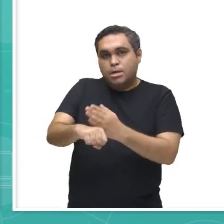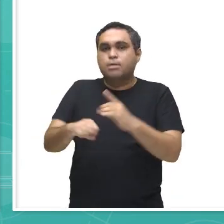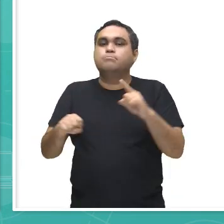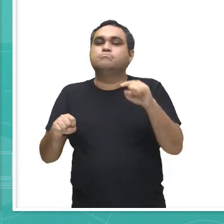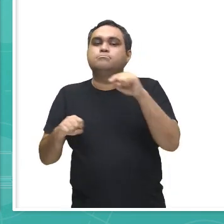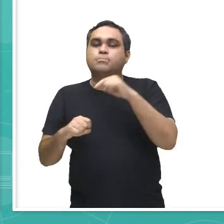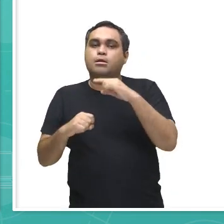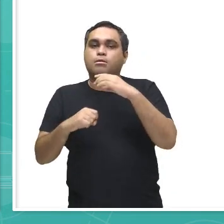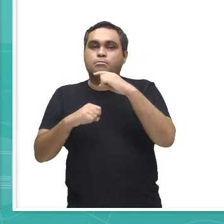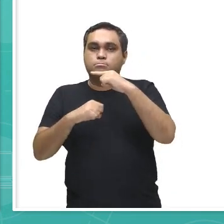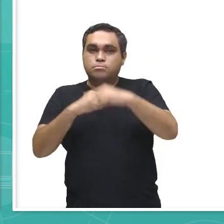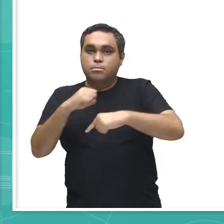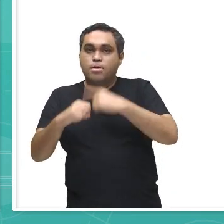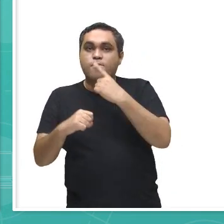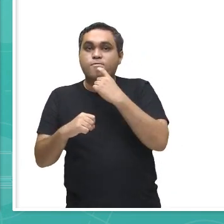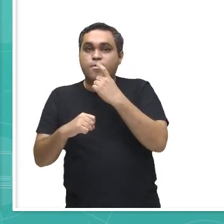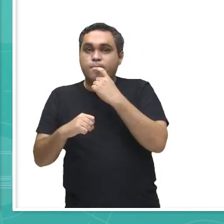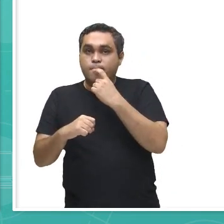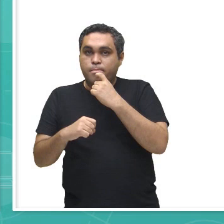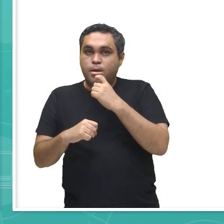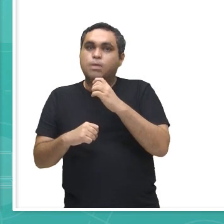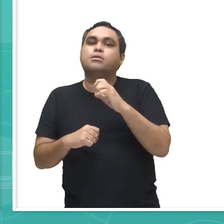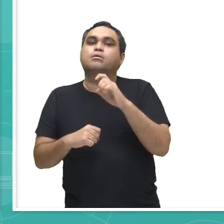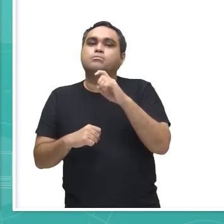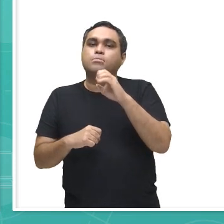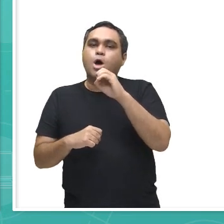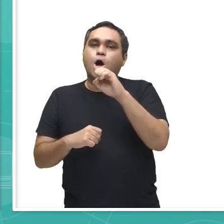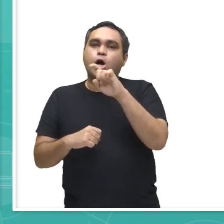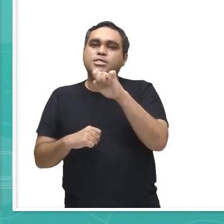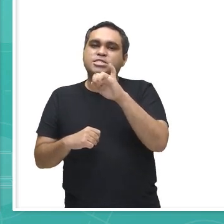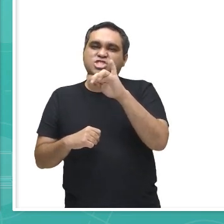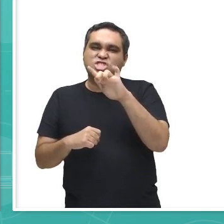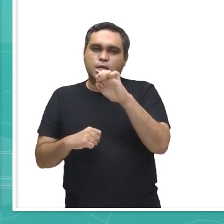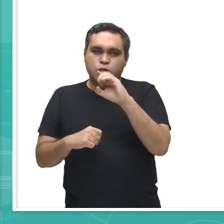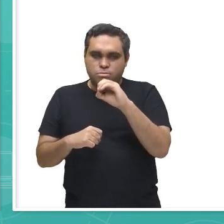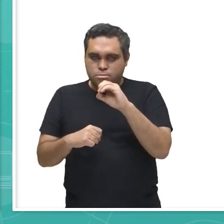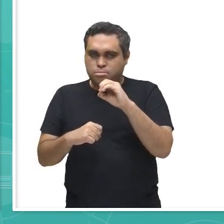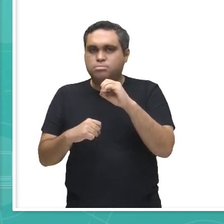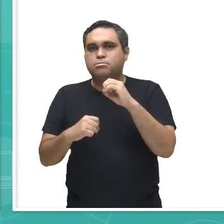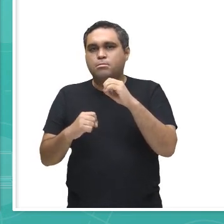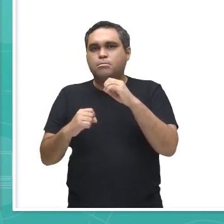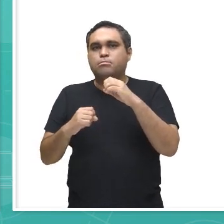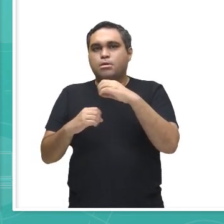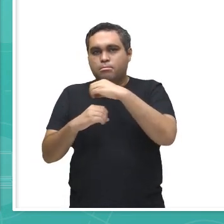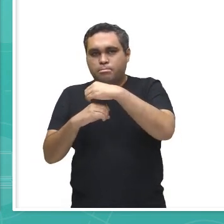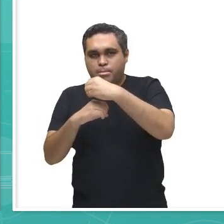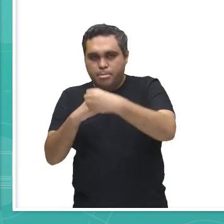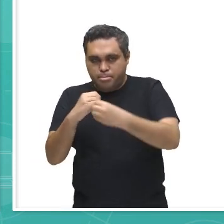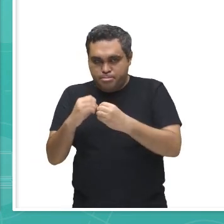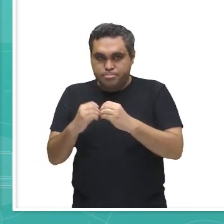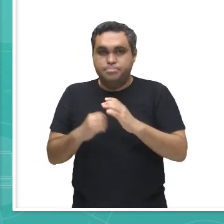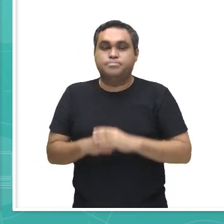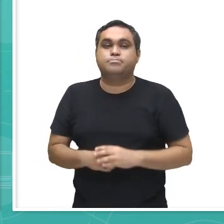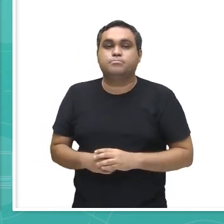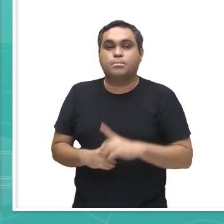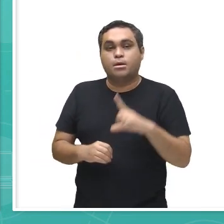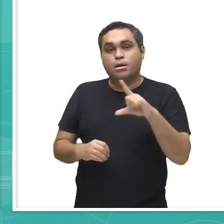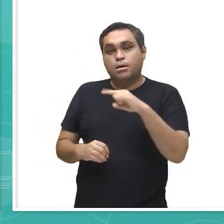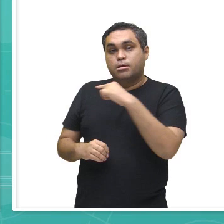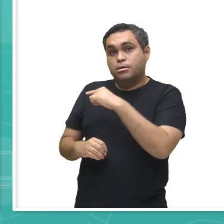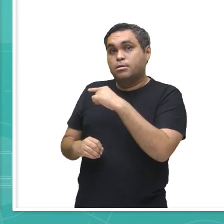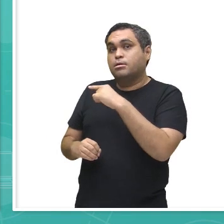centro, tá? E a gente tem mais um exemplo, que aqui é a combinação de átomos do